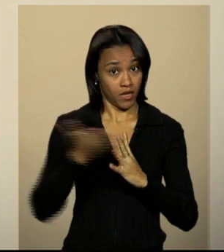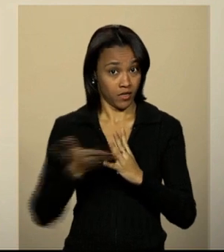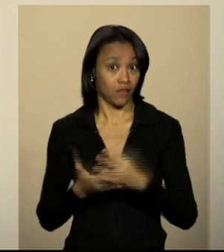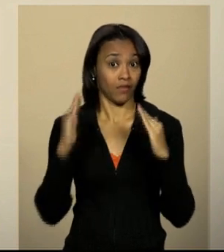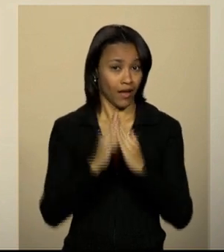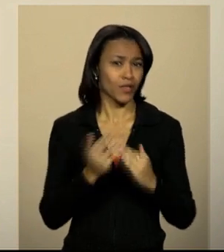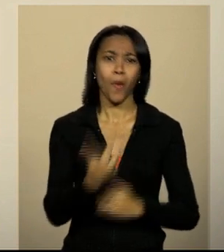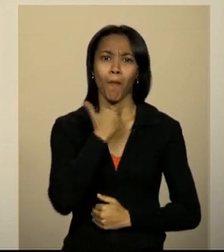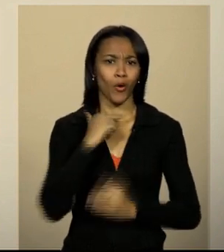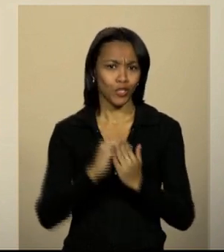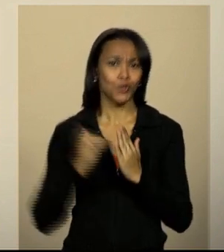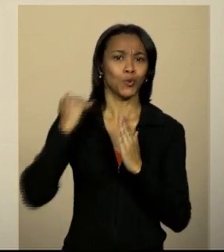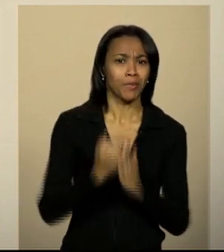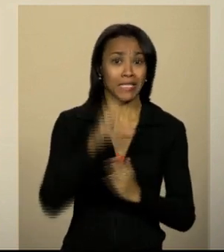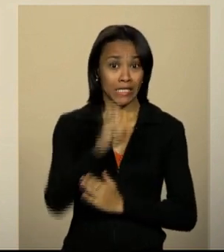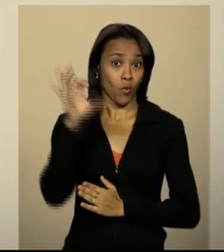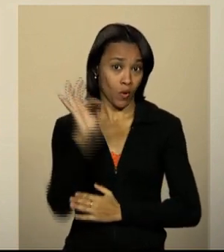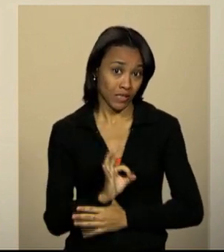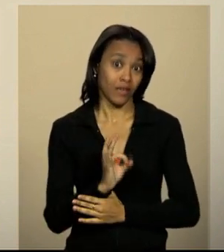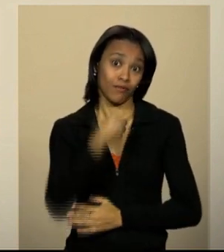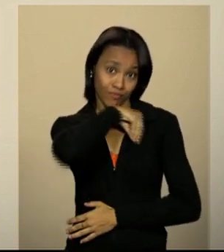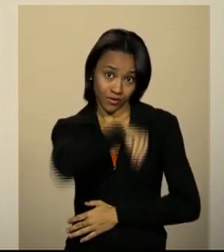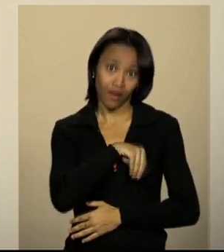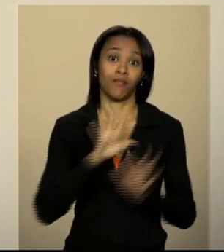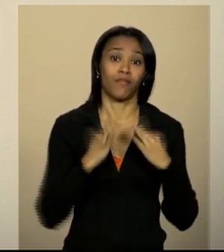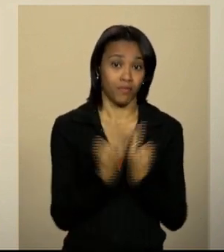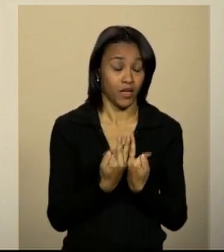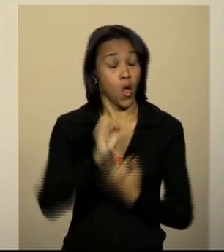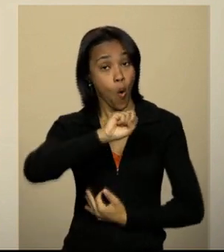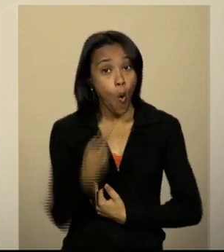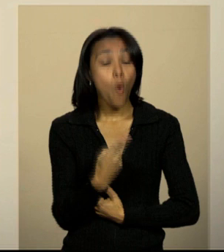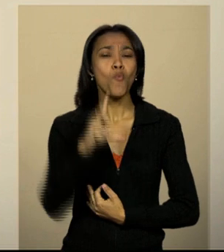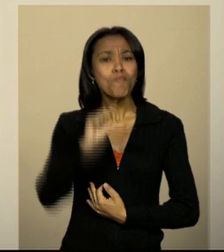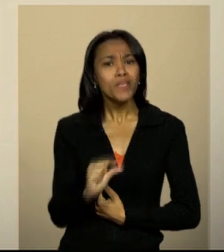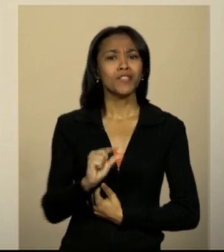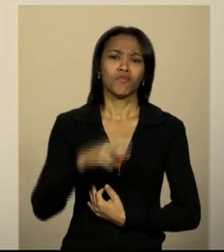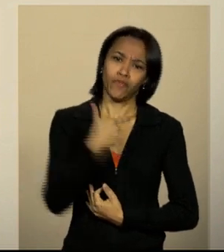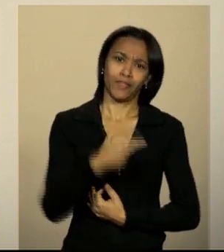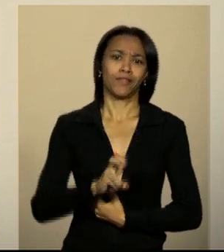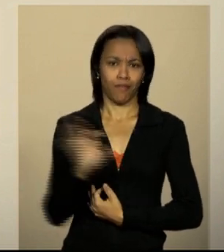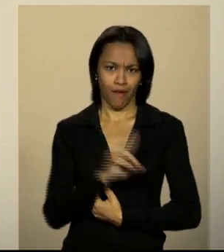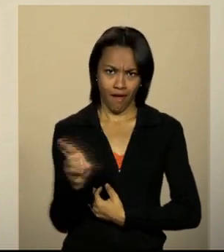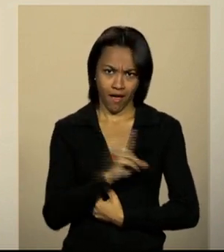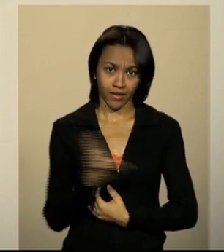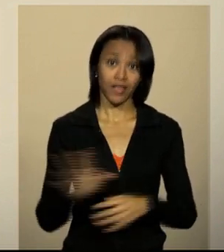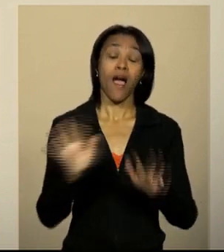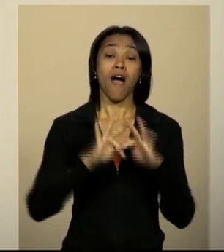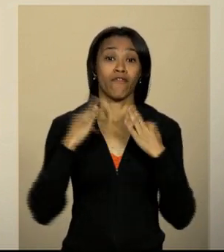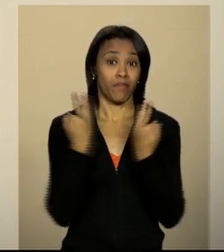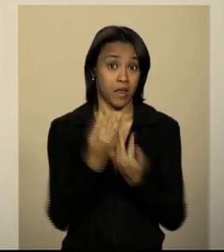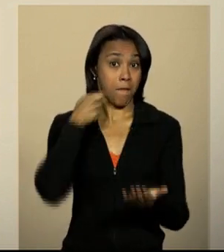da casa não pode passar de 5% da renda da família ou no mínimo 25 reais a família